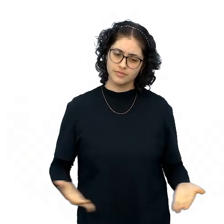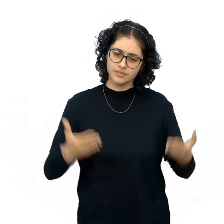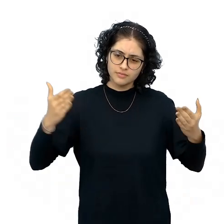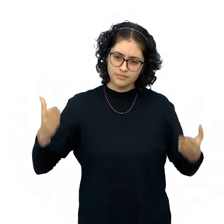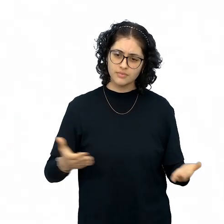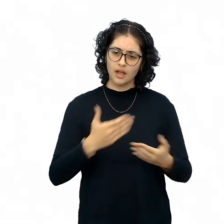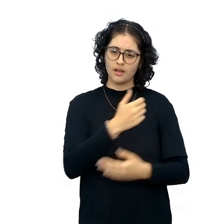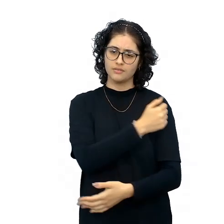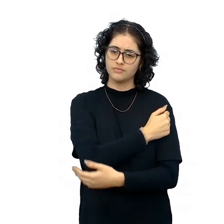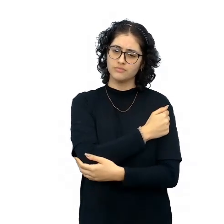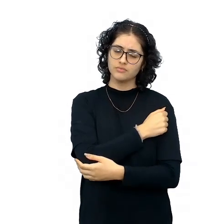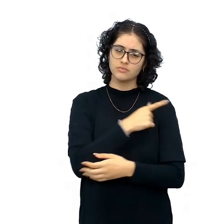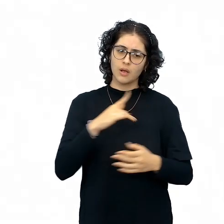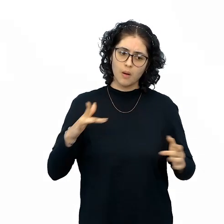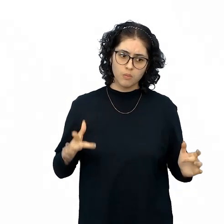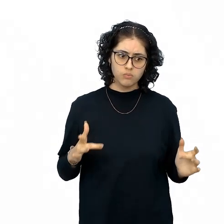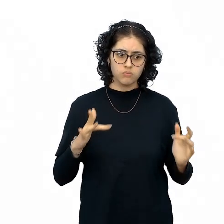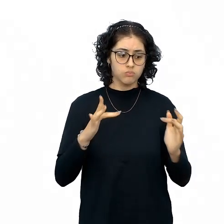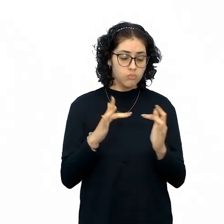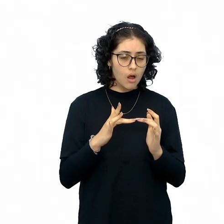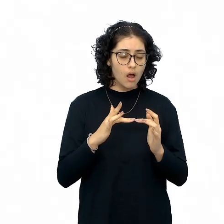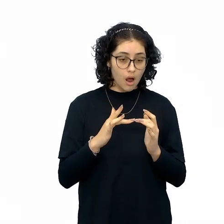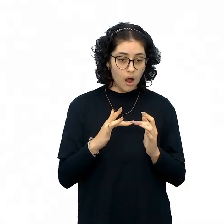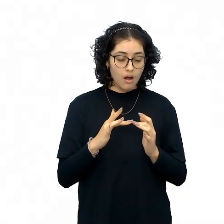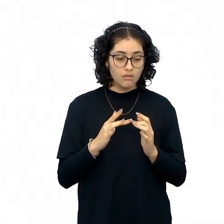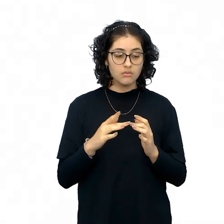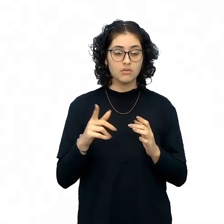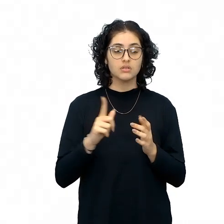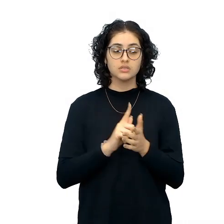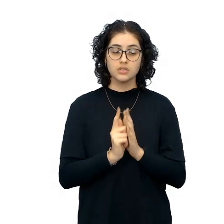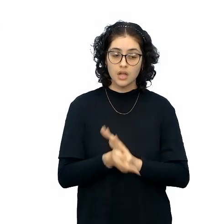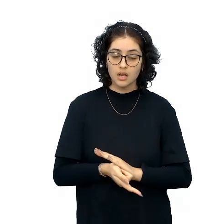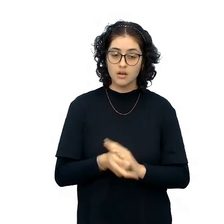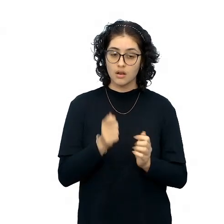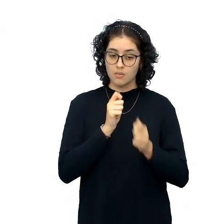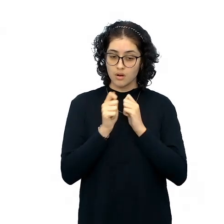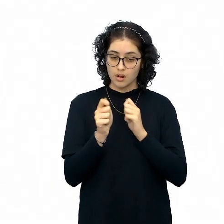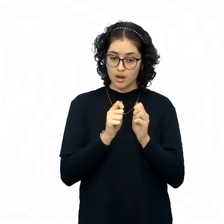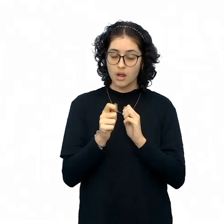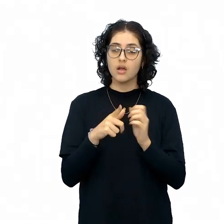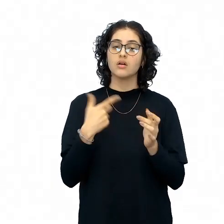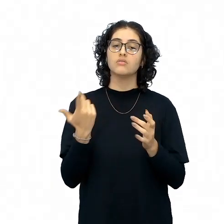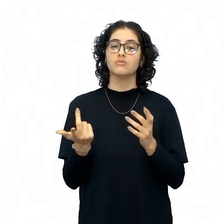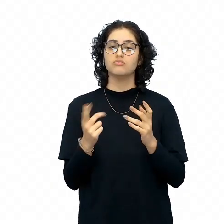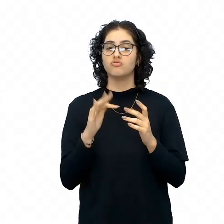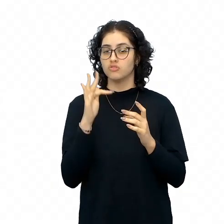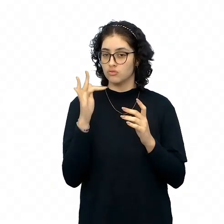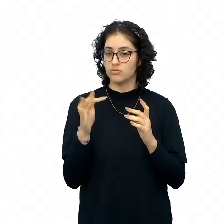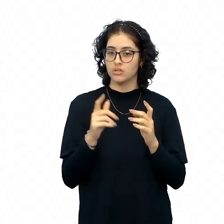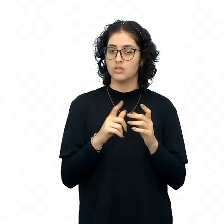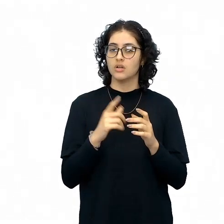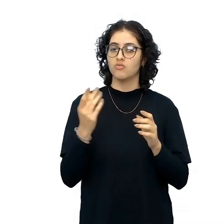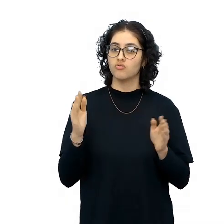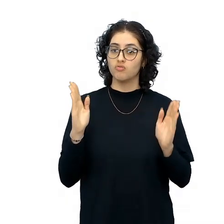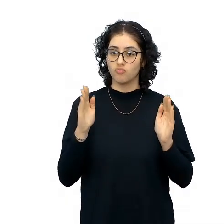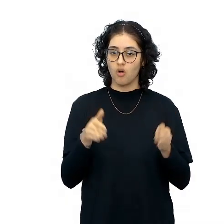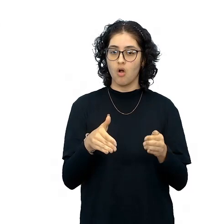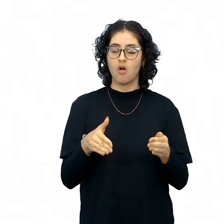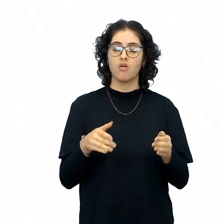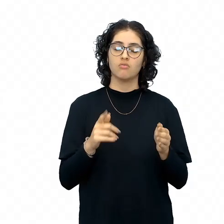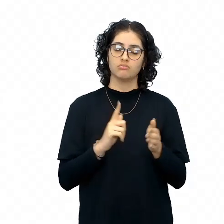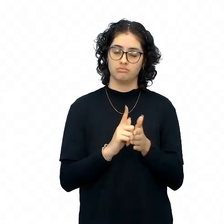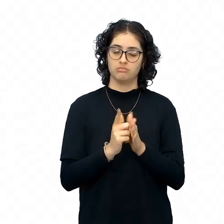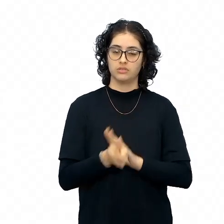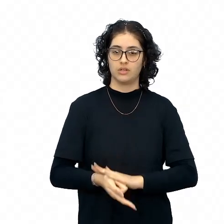para relacionar o gênero textual reportagem ao gênero textual que será o foco dessa sequência,